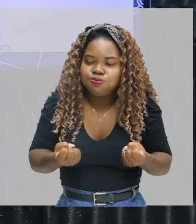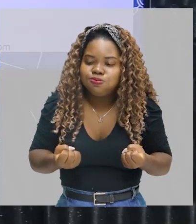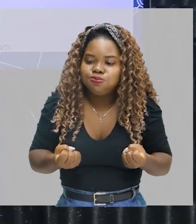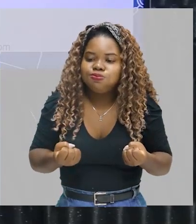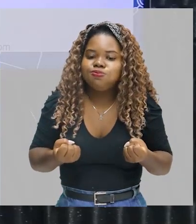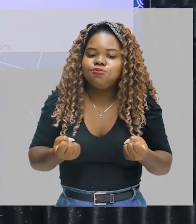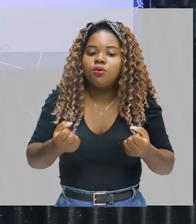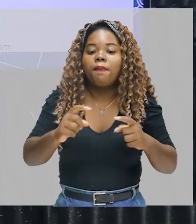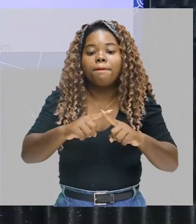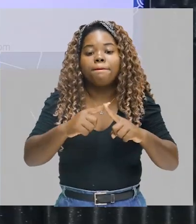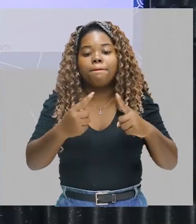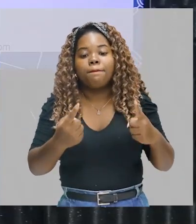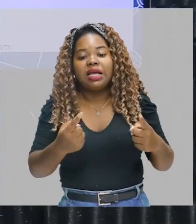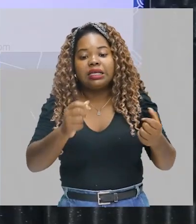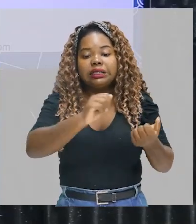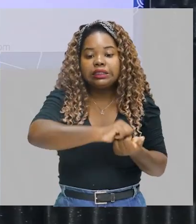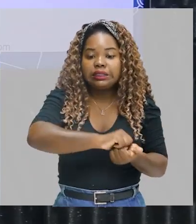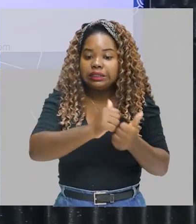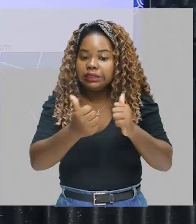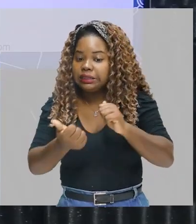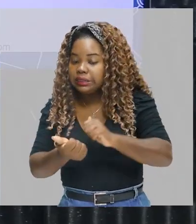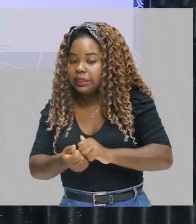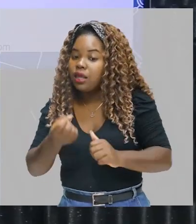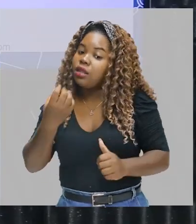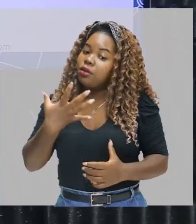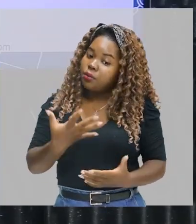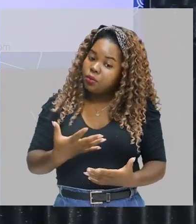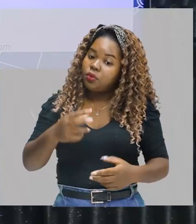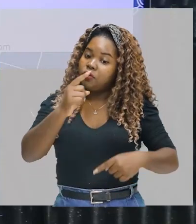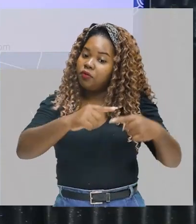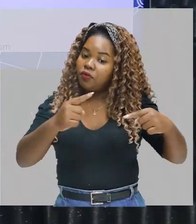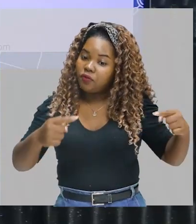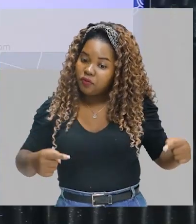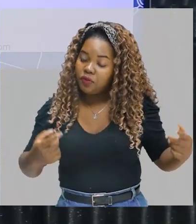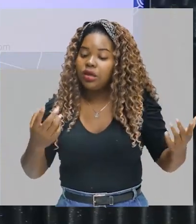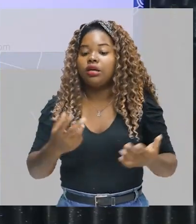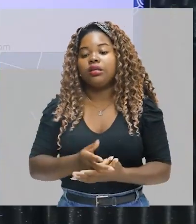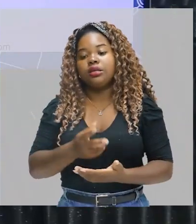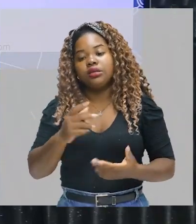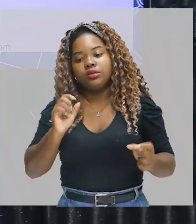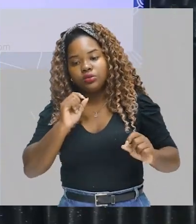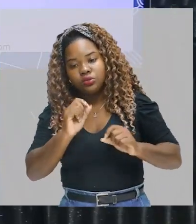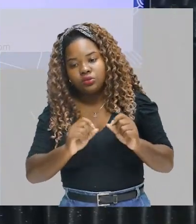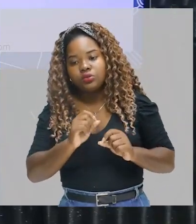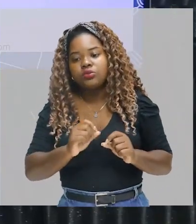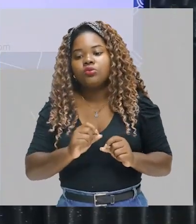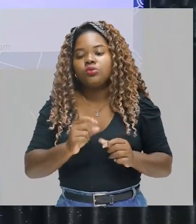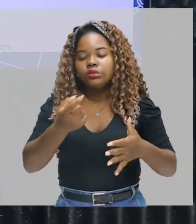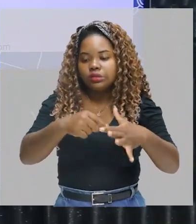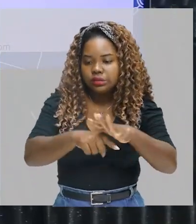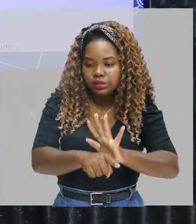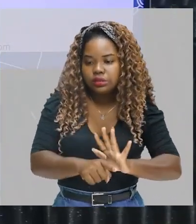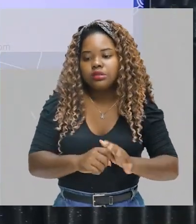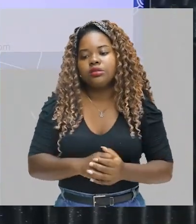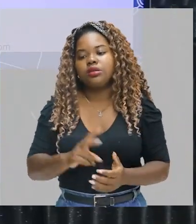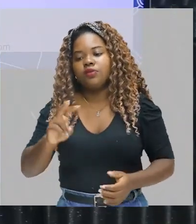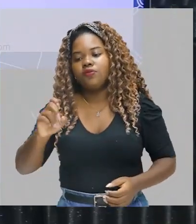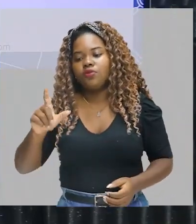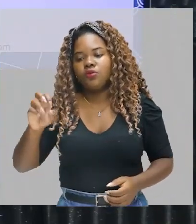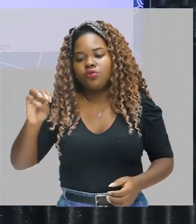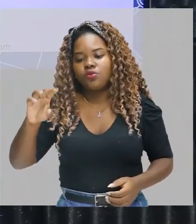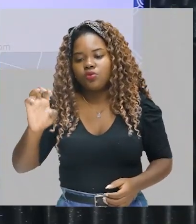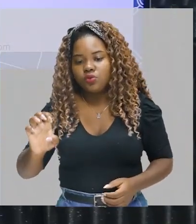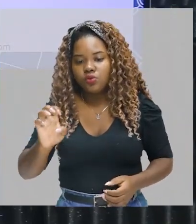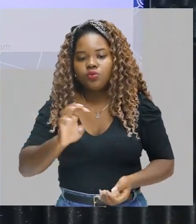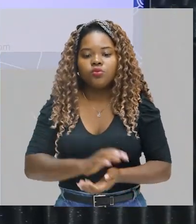maneira adequada, variando a frequência, intensidade, volume e duração do treino.